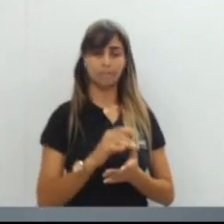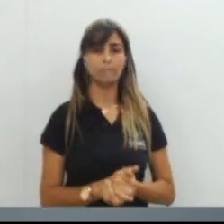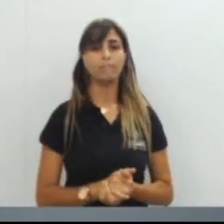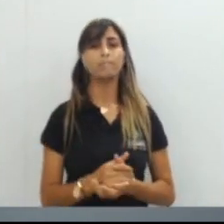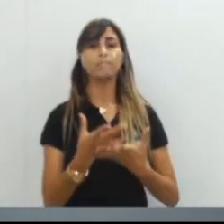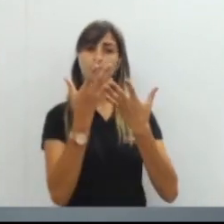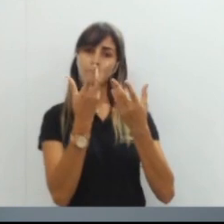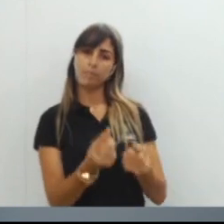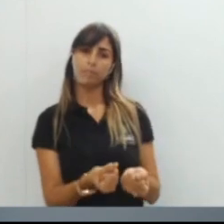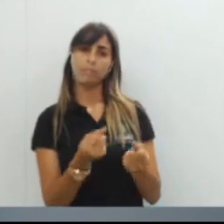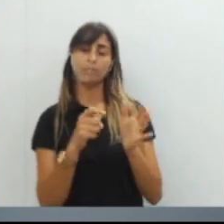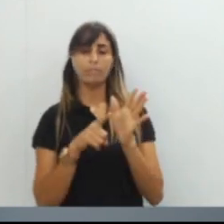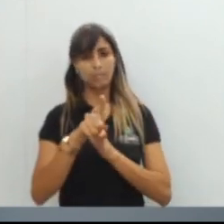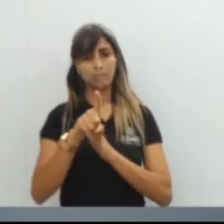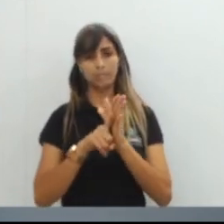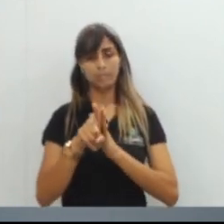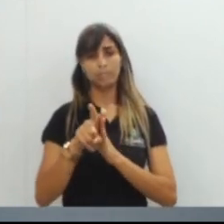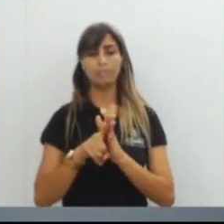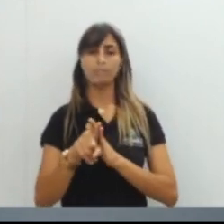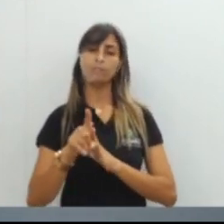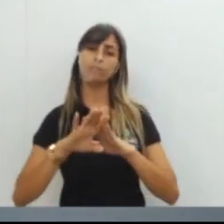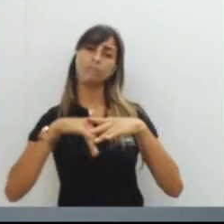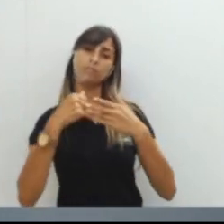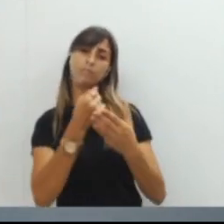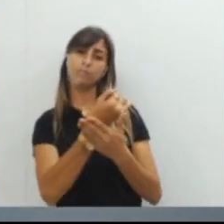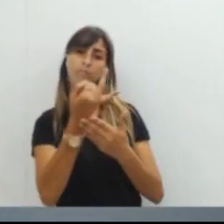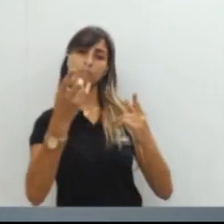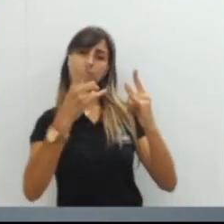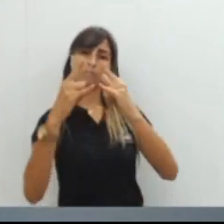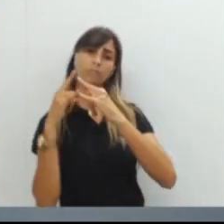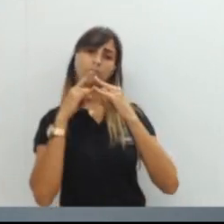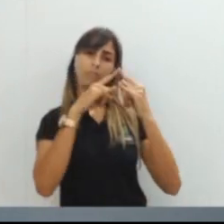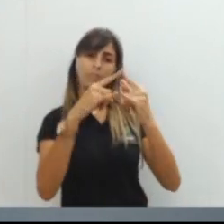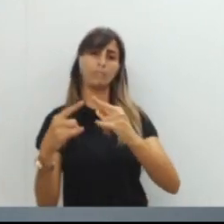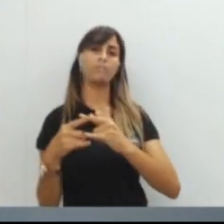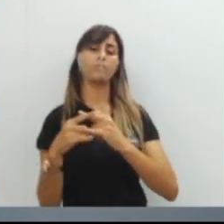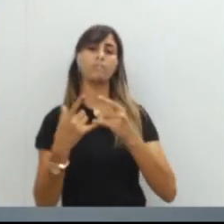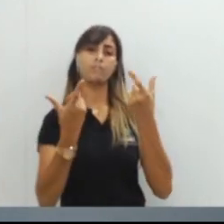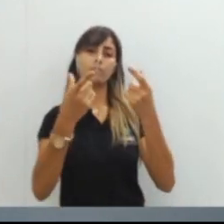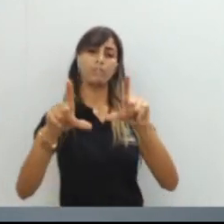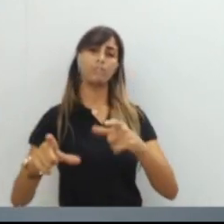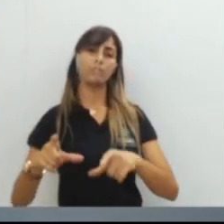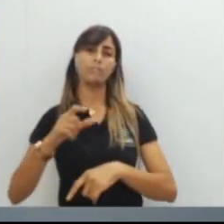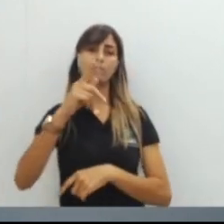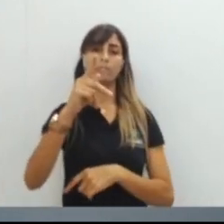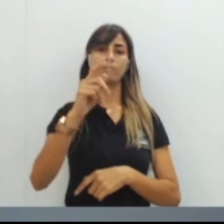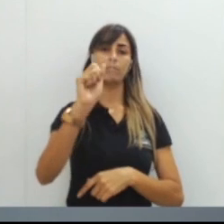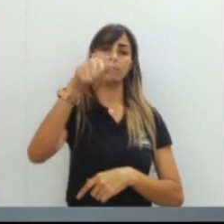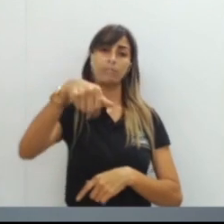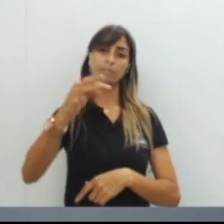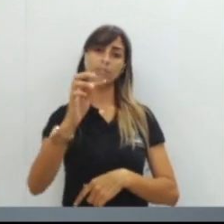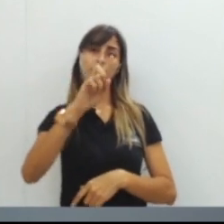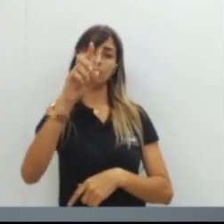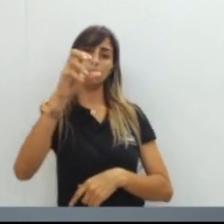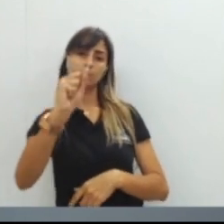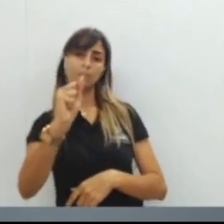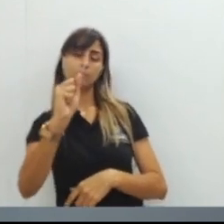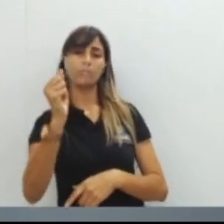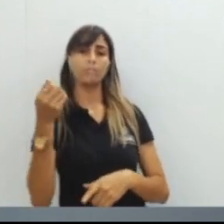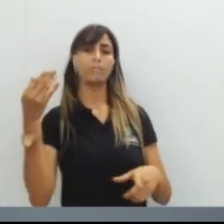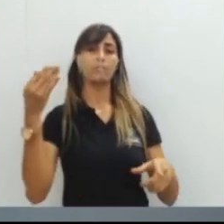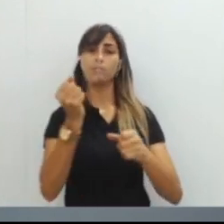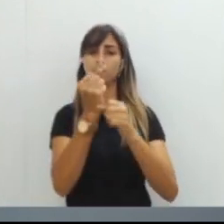vamos pesquisar quais são as unidades de conservação do Pantanal que estão sendo atingidas